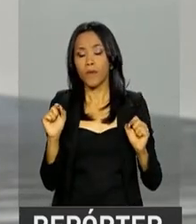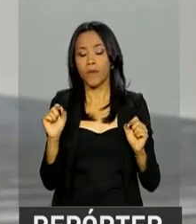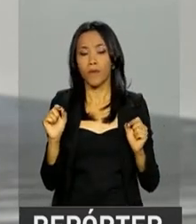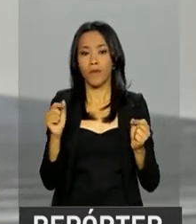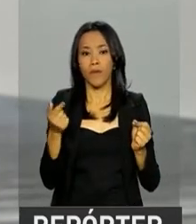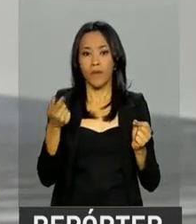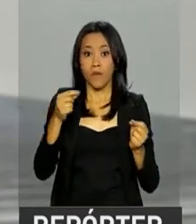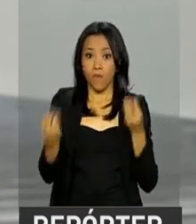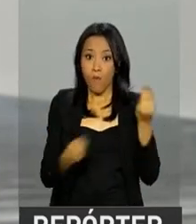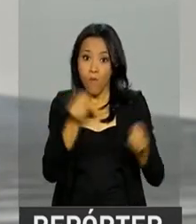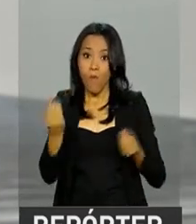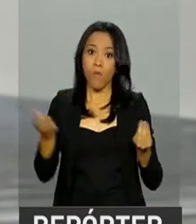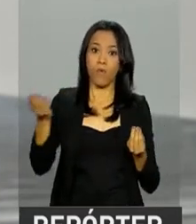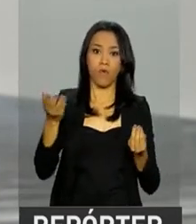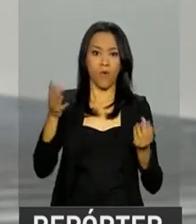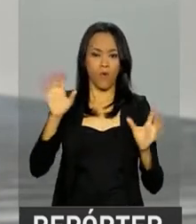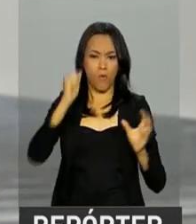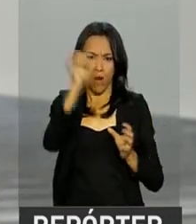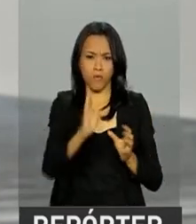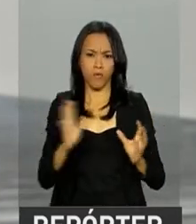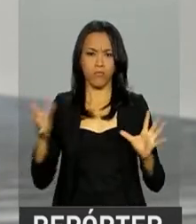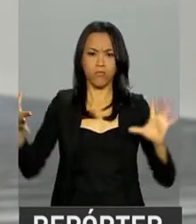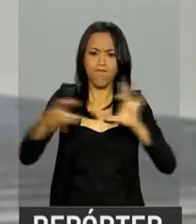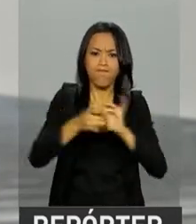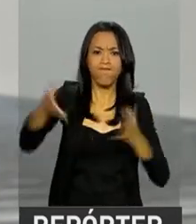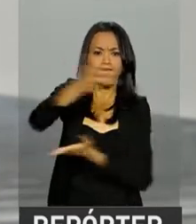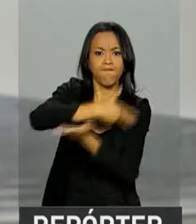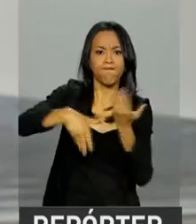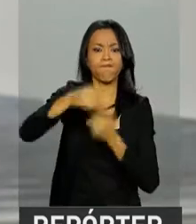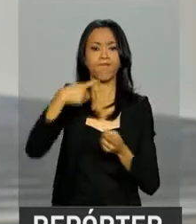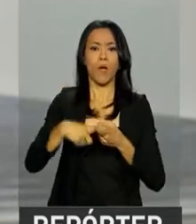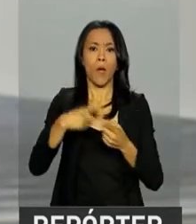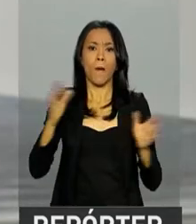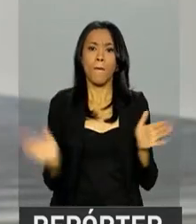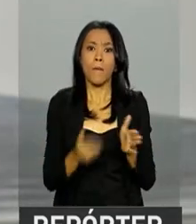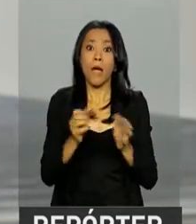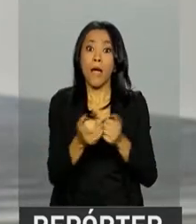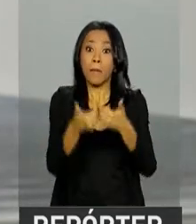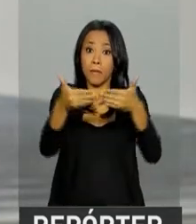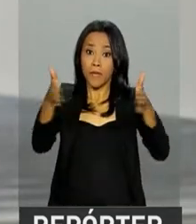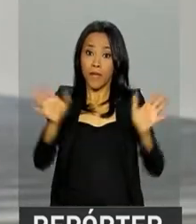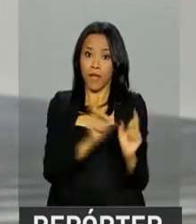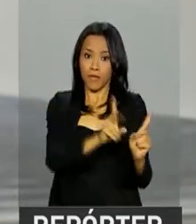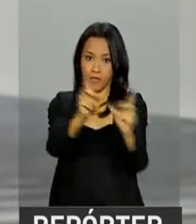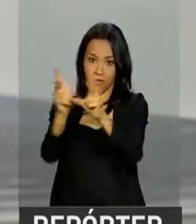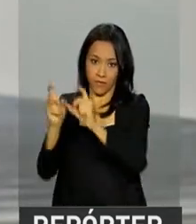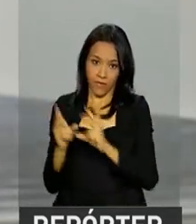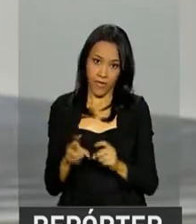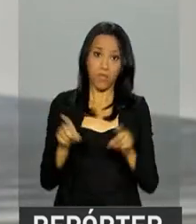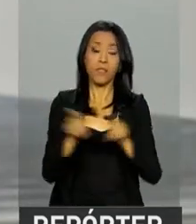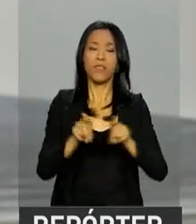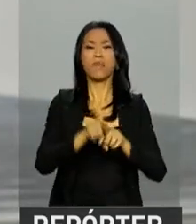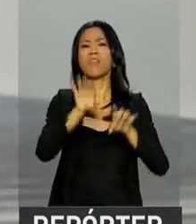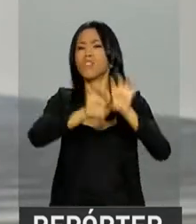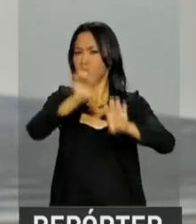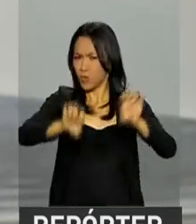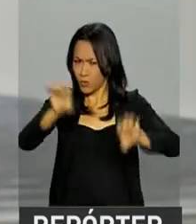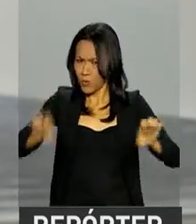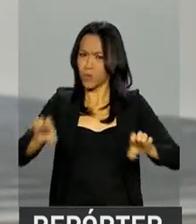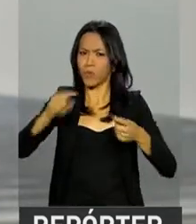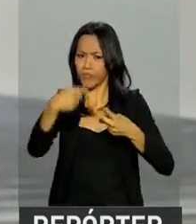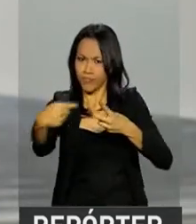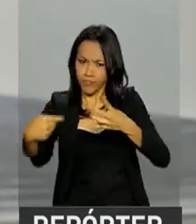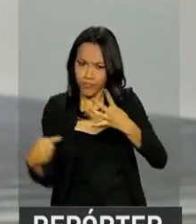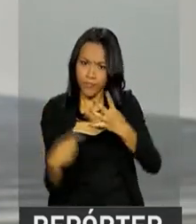internacional do brasil produtividade ampliação do comércio exterior e infra estrutura e ainda falando na área